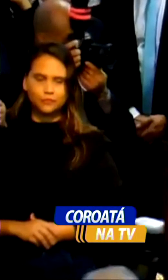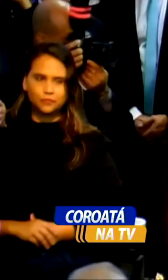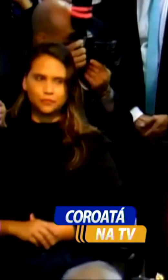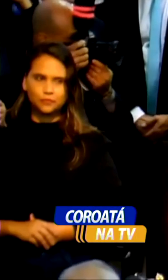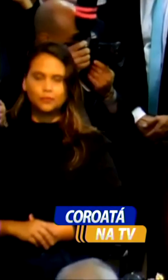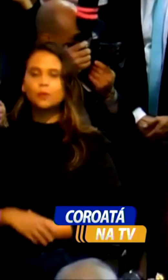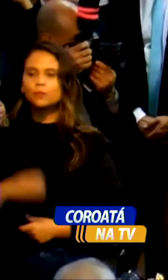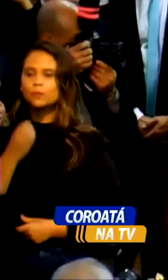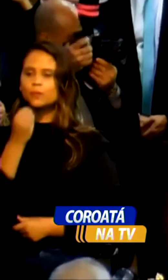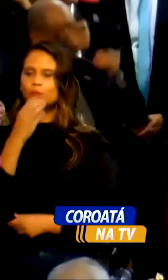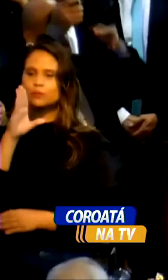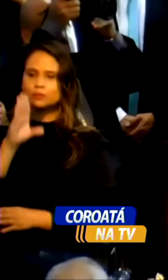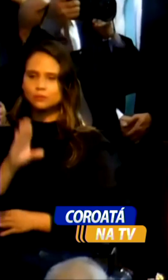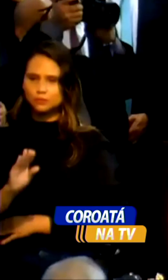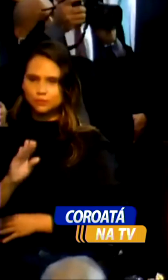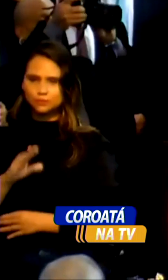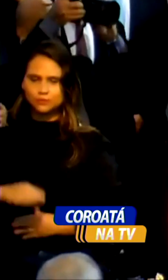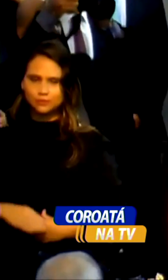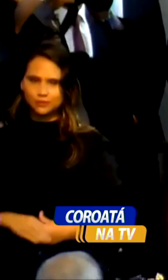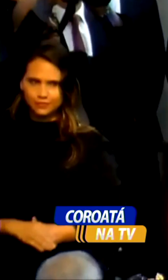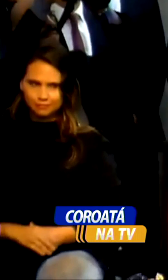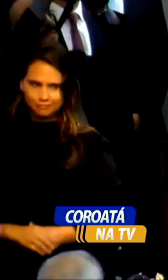boa noite